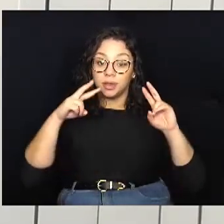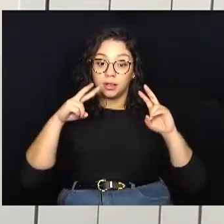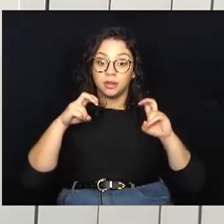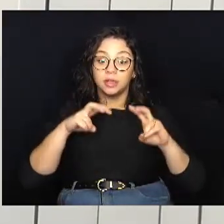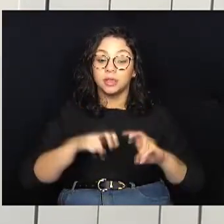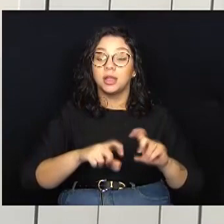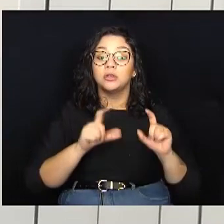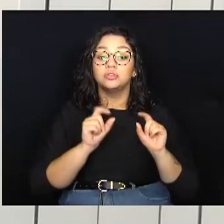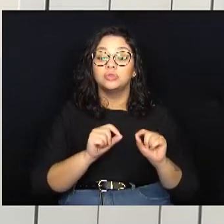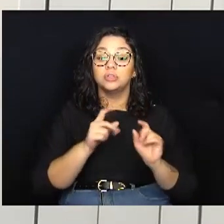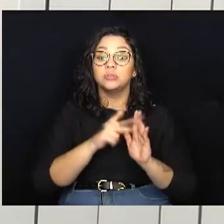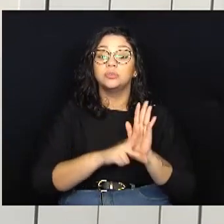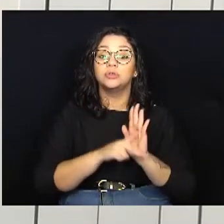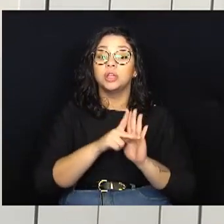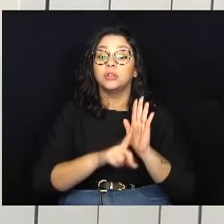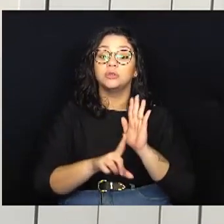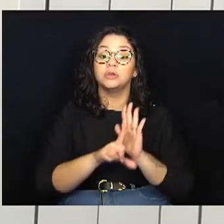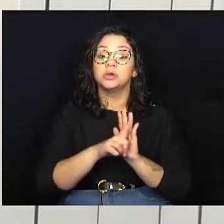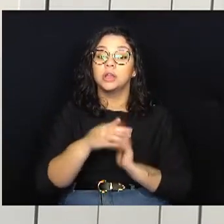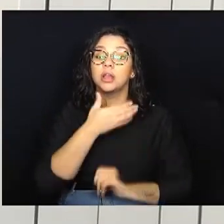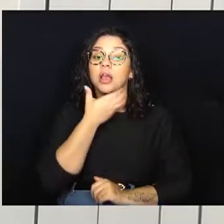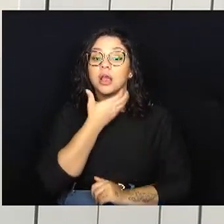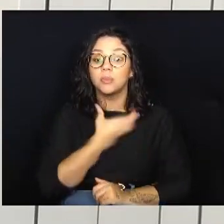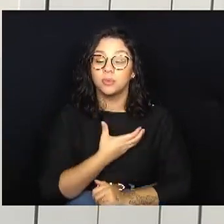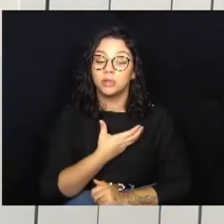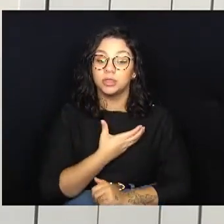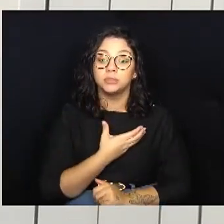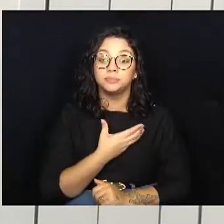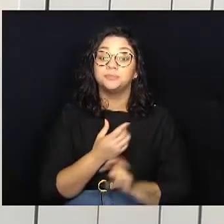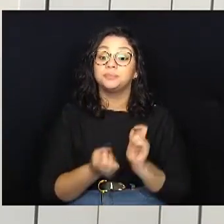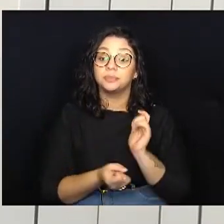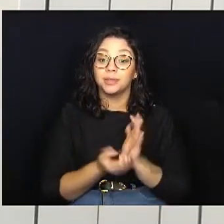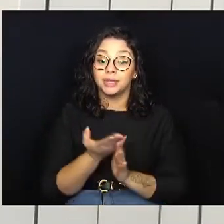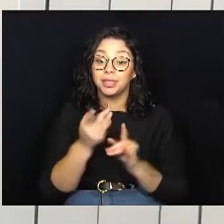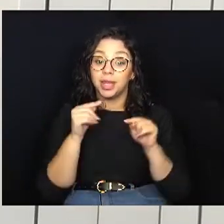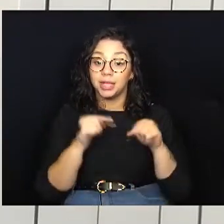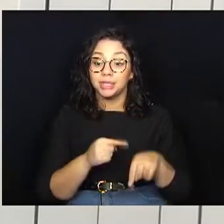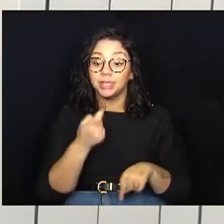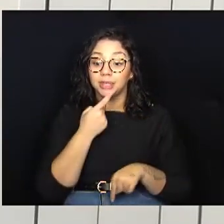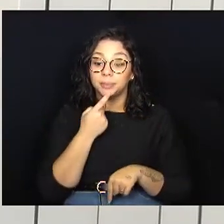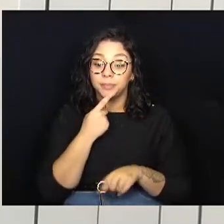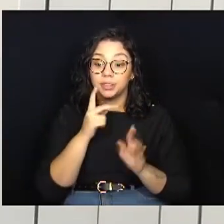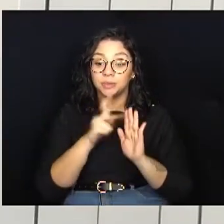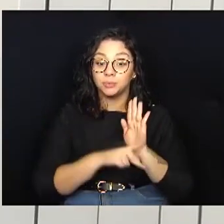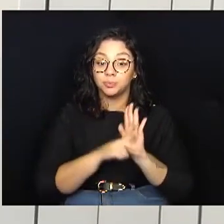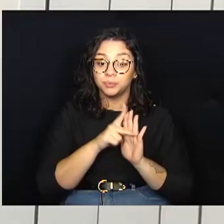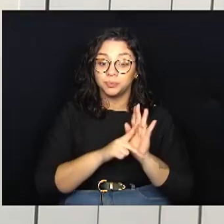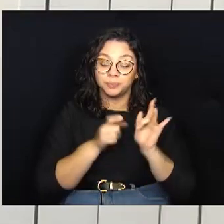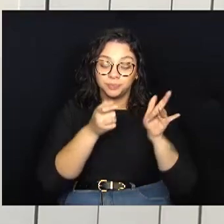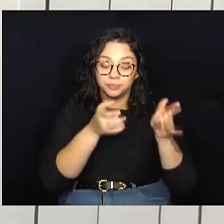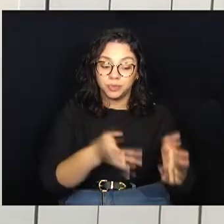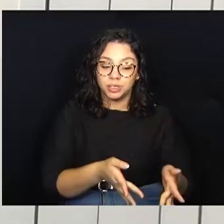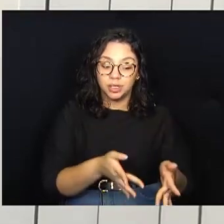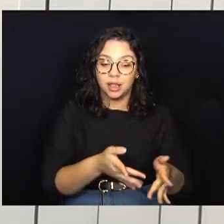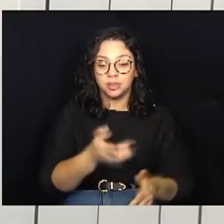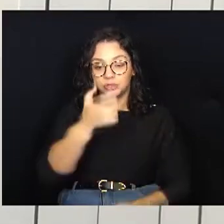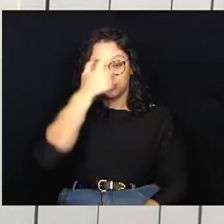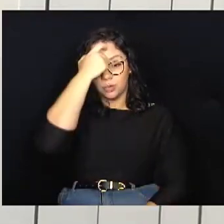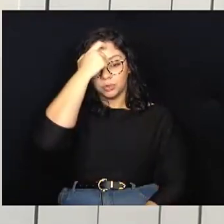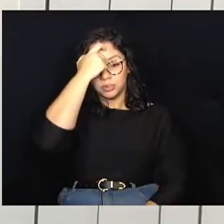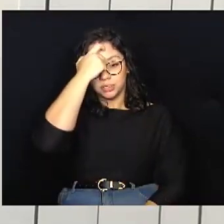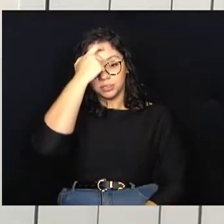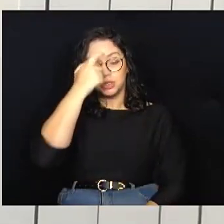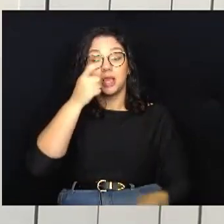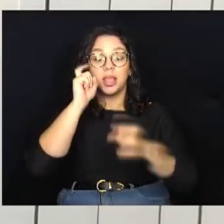o projeto de lei do vereador Carmo Luiz, que cria aqui em Campinas o programa Descarte Consciente. A sessão